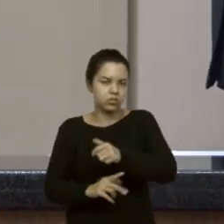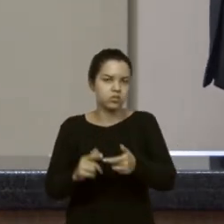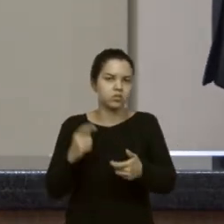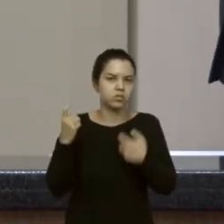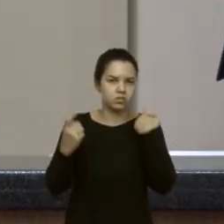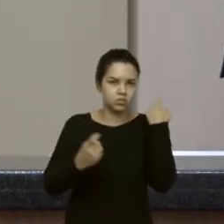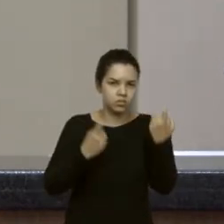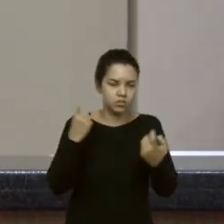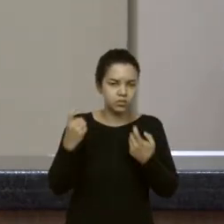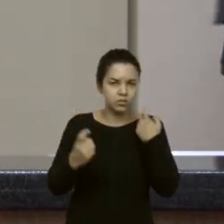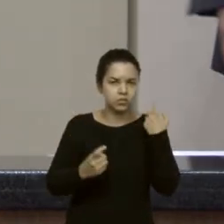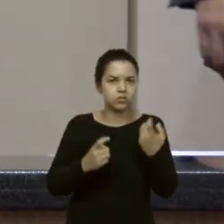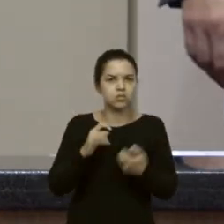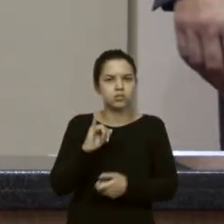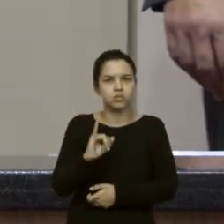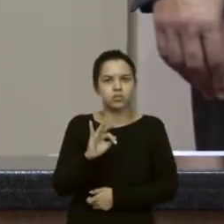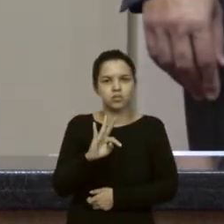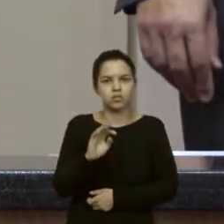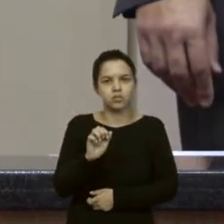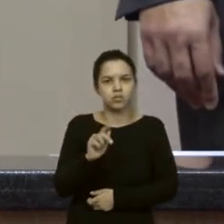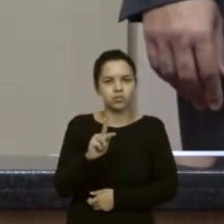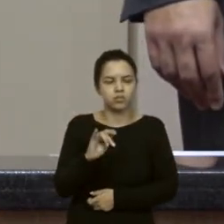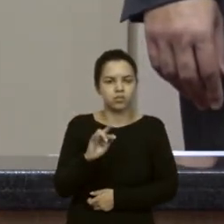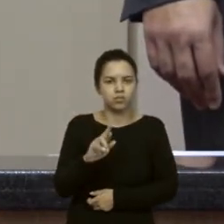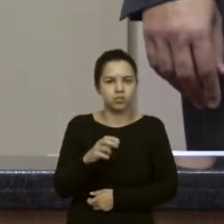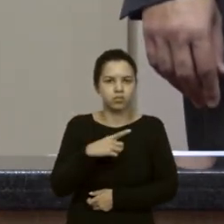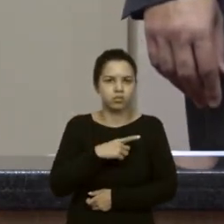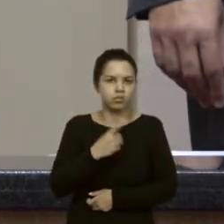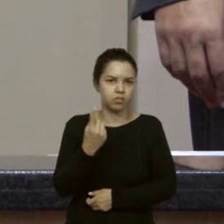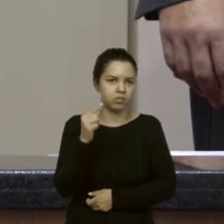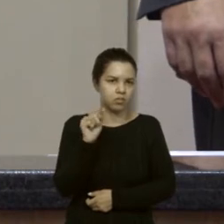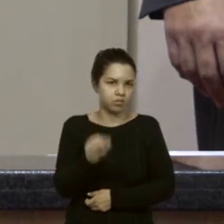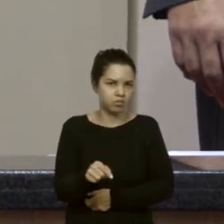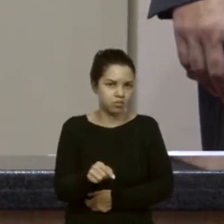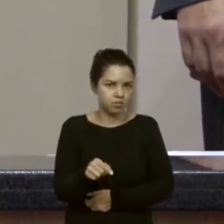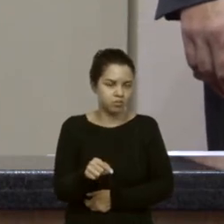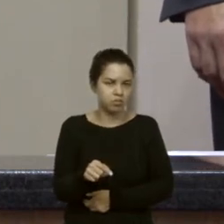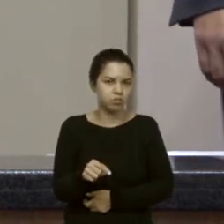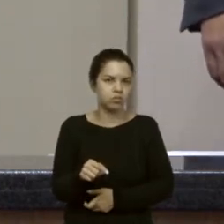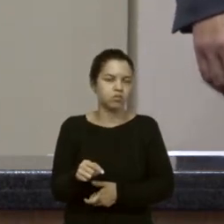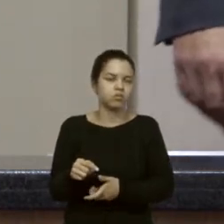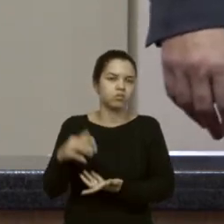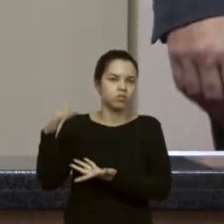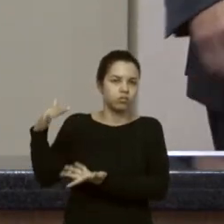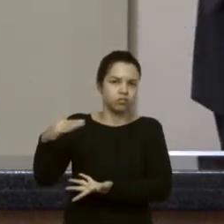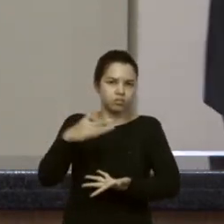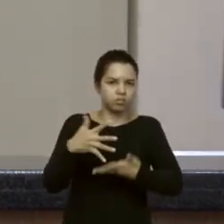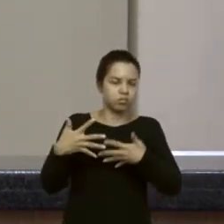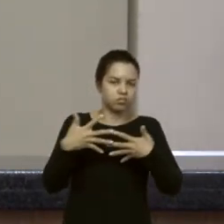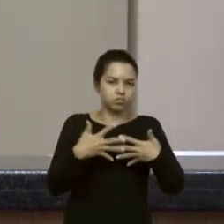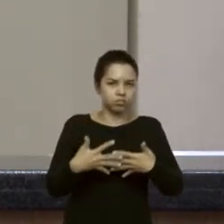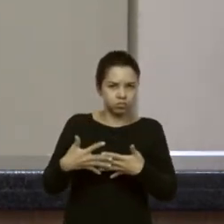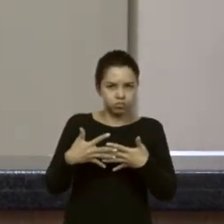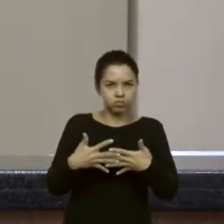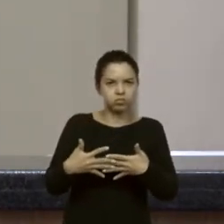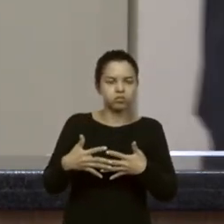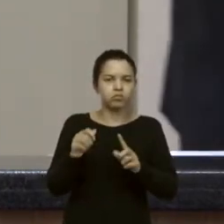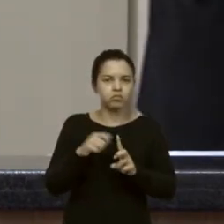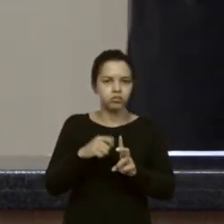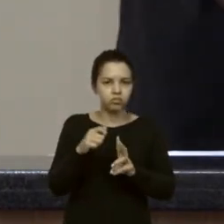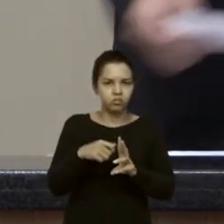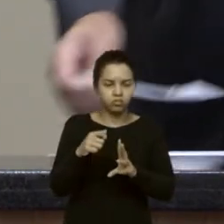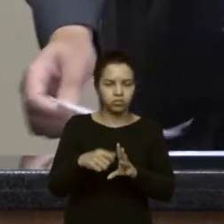de Itapiranga saem 1.000 containers por mês que cruzam o estado e precisam